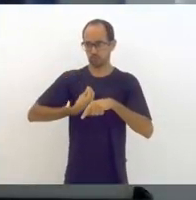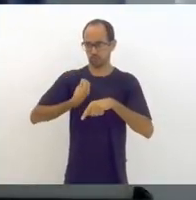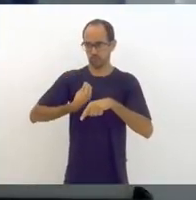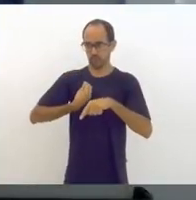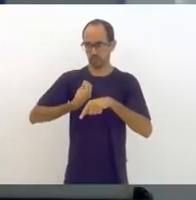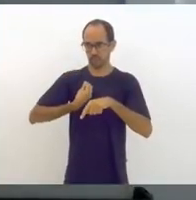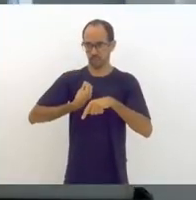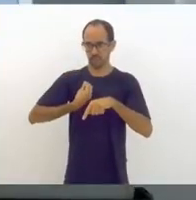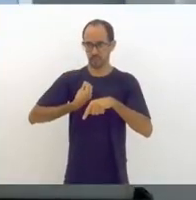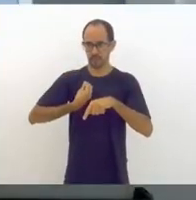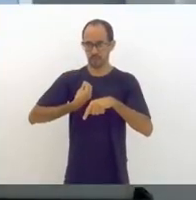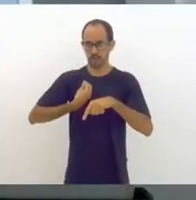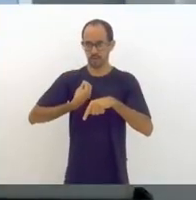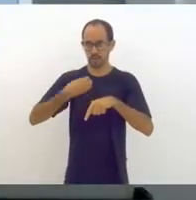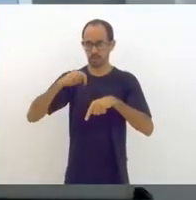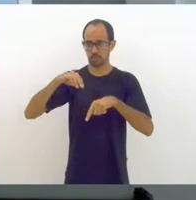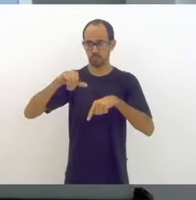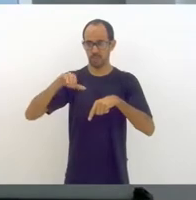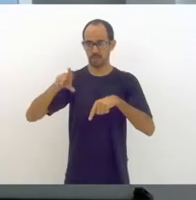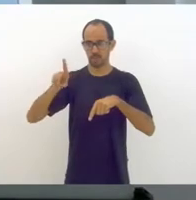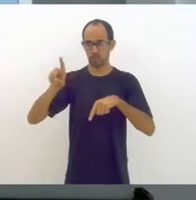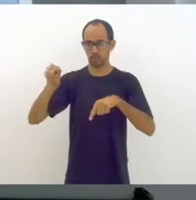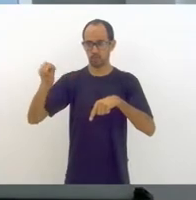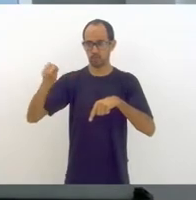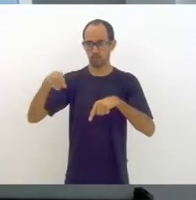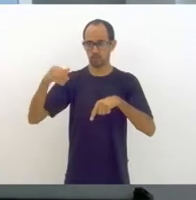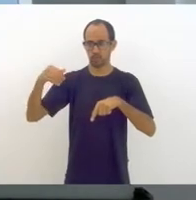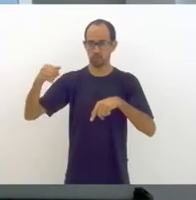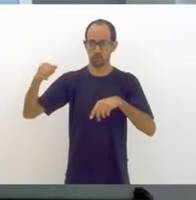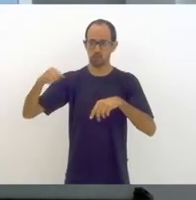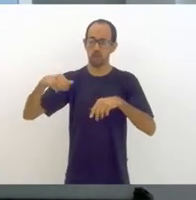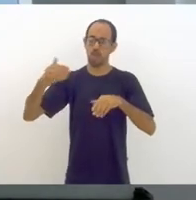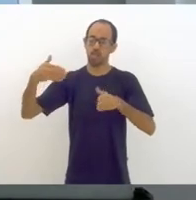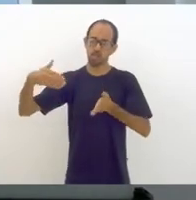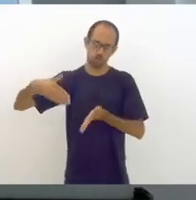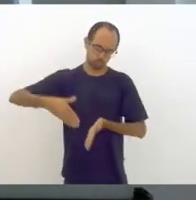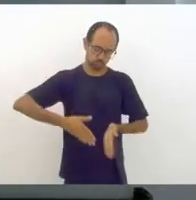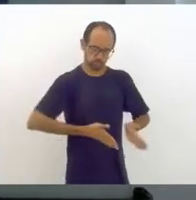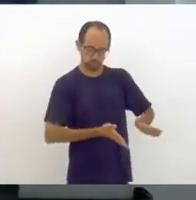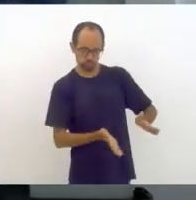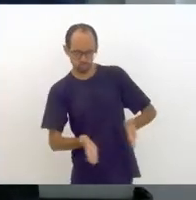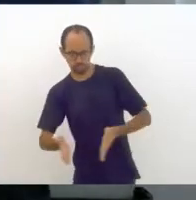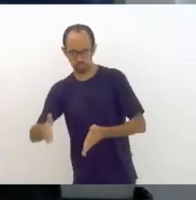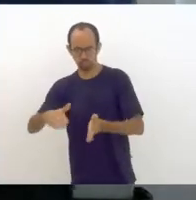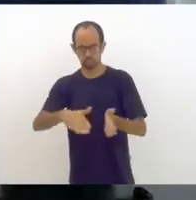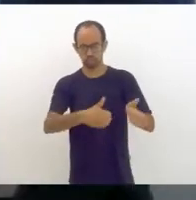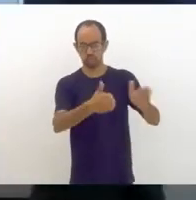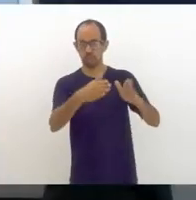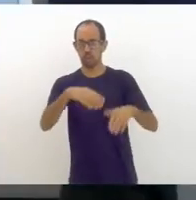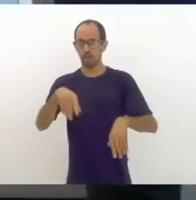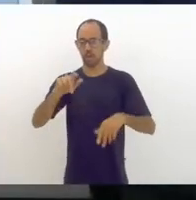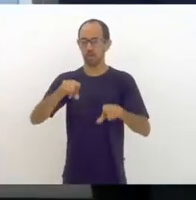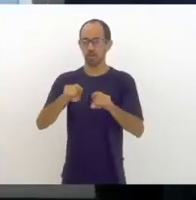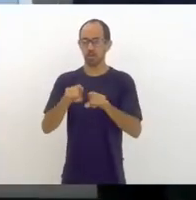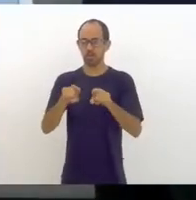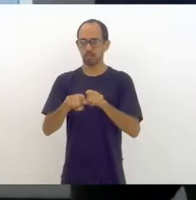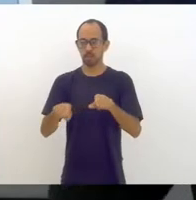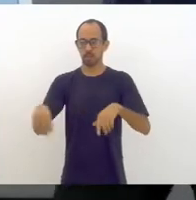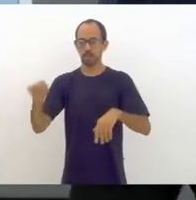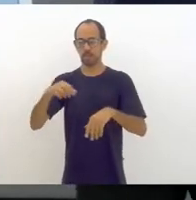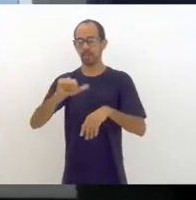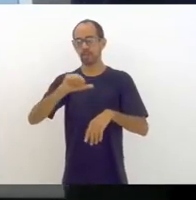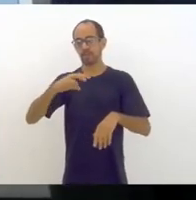situado na região do Médio Paraíba, ao longo do Rio Paraíba do Sul, com sobreposição em território de 13